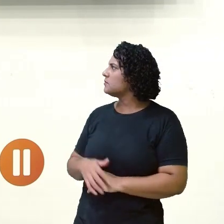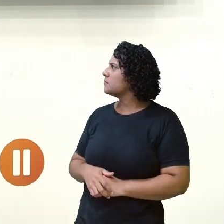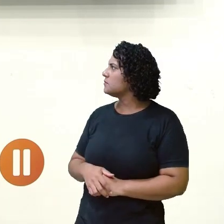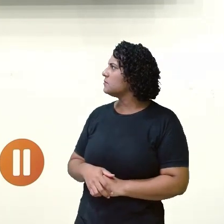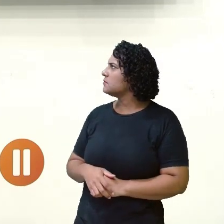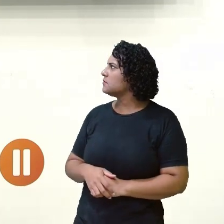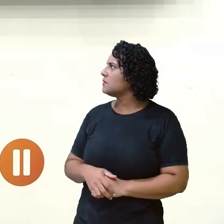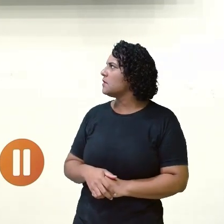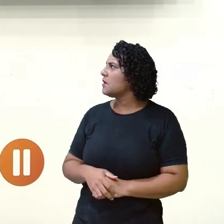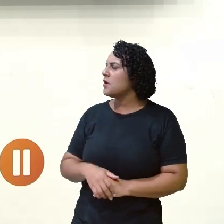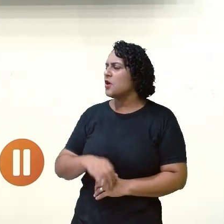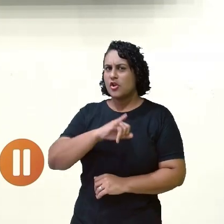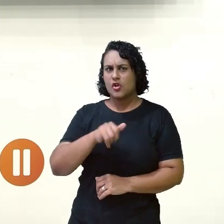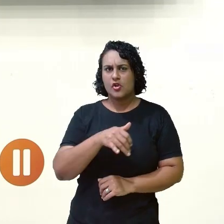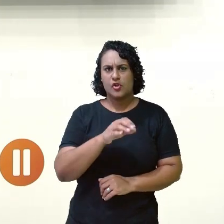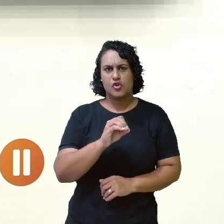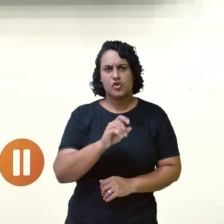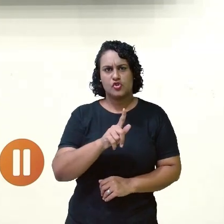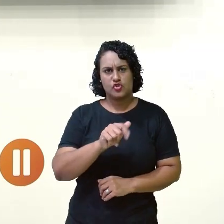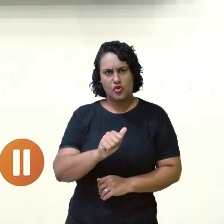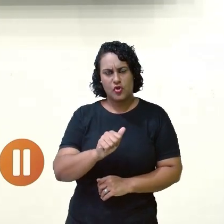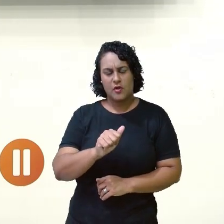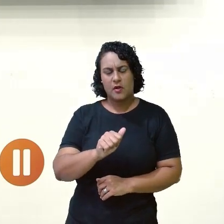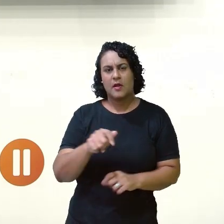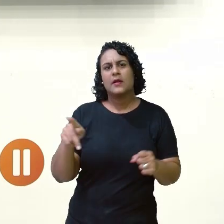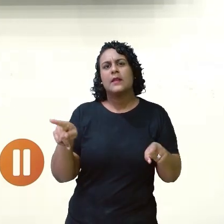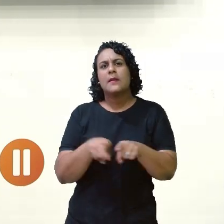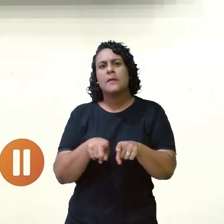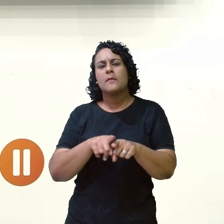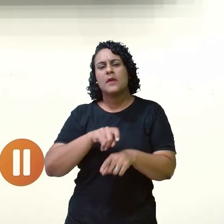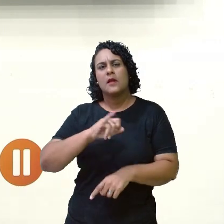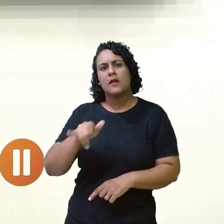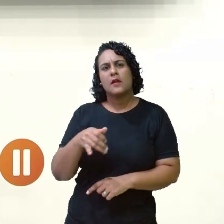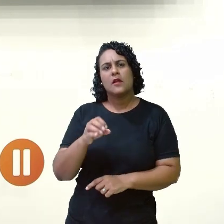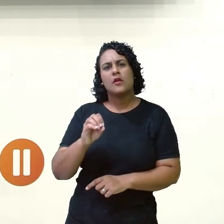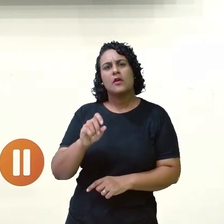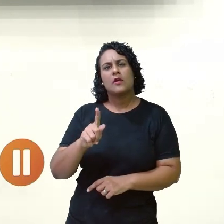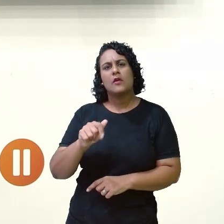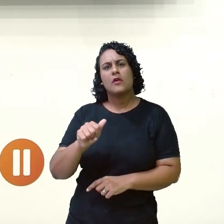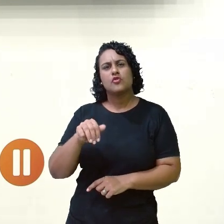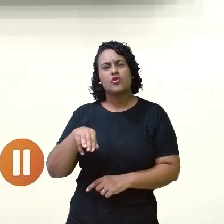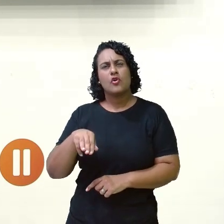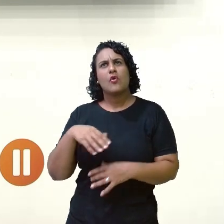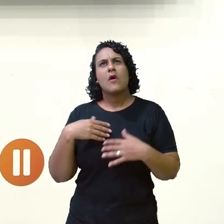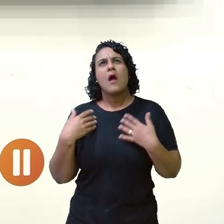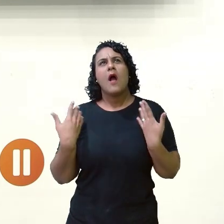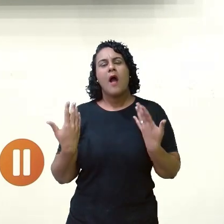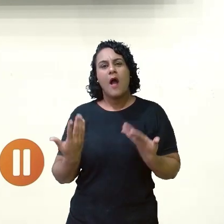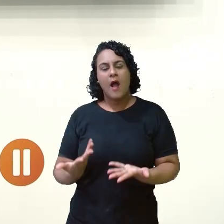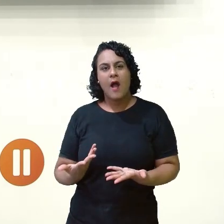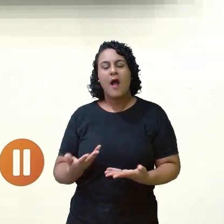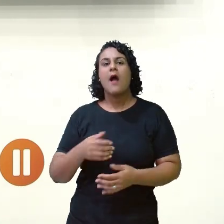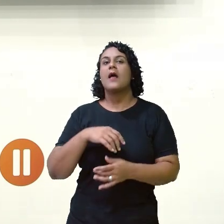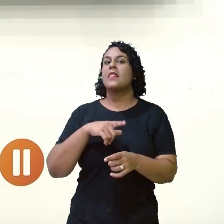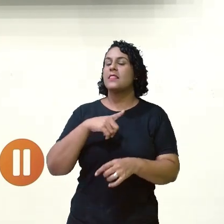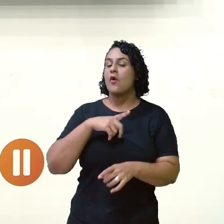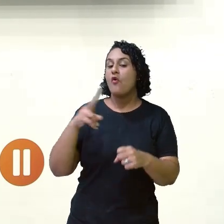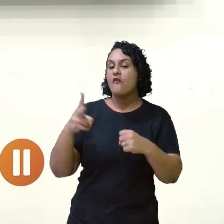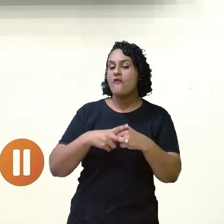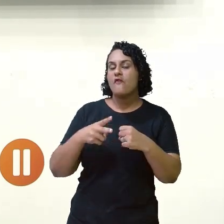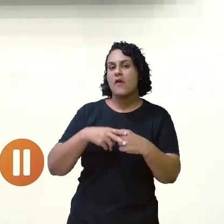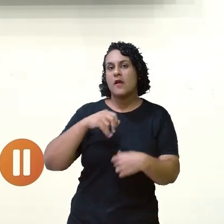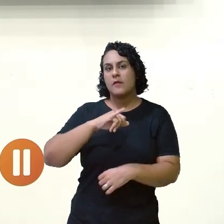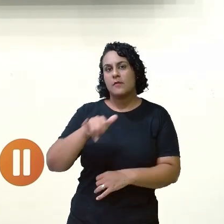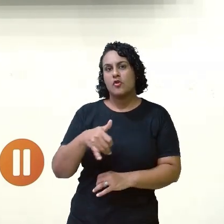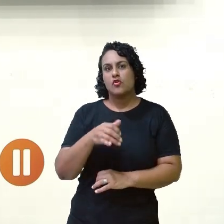e jogam. Essas palavras, né, vêm do verbo jogar. Quando eu digo ele joga,